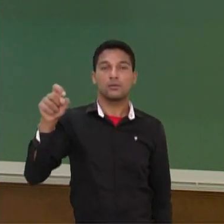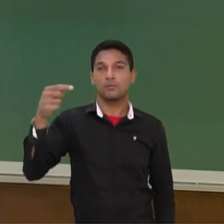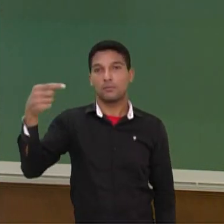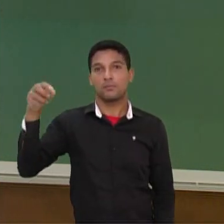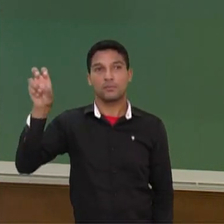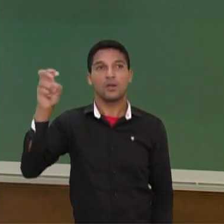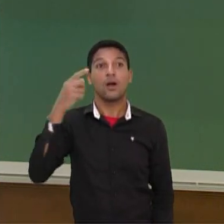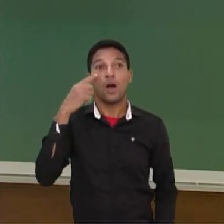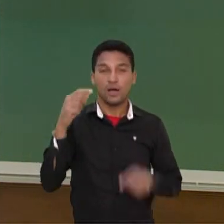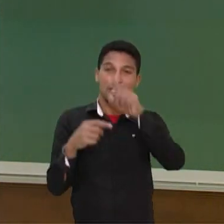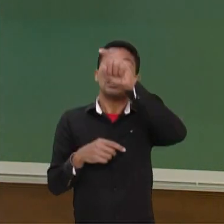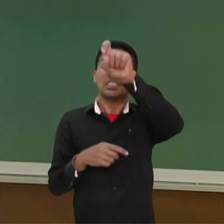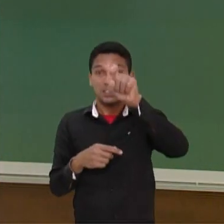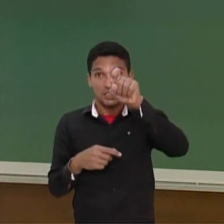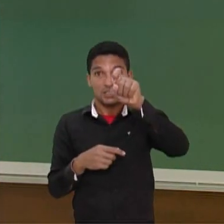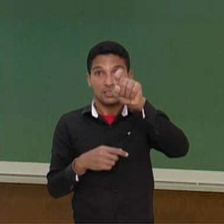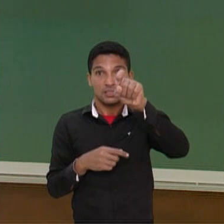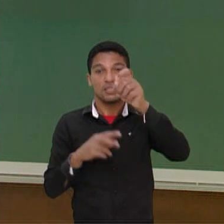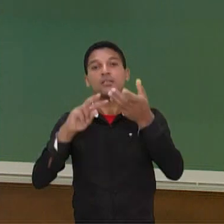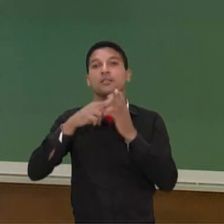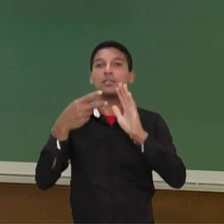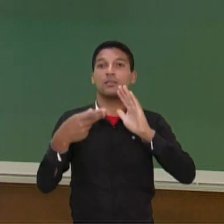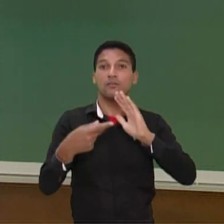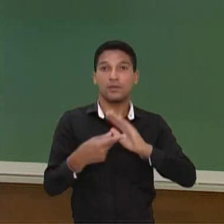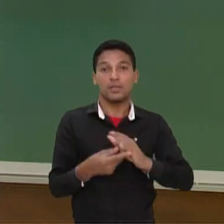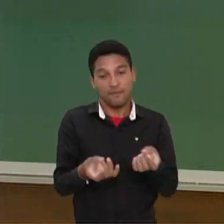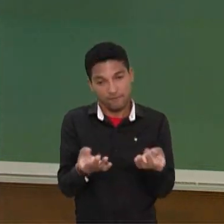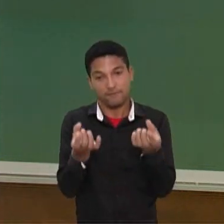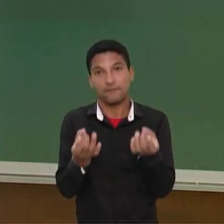de x, ok? Beleza?